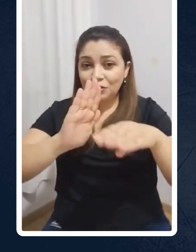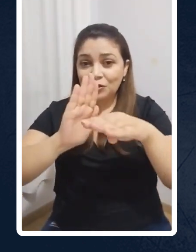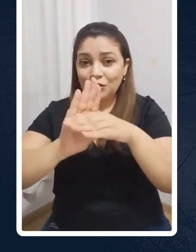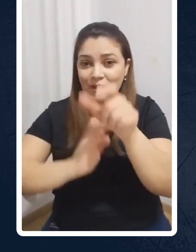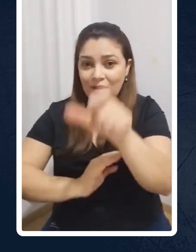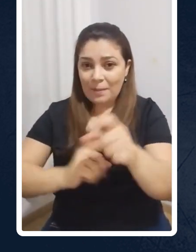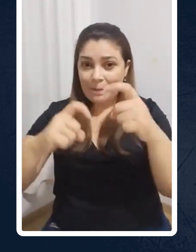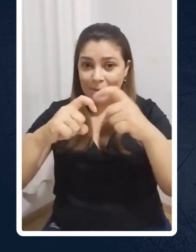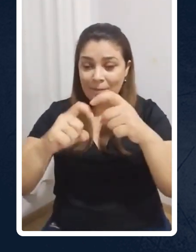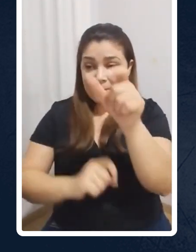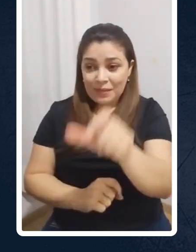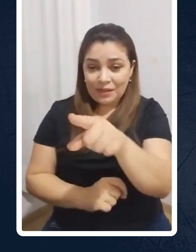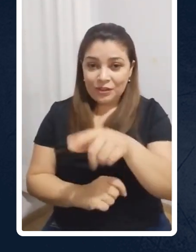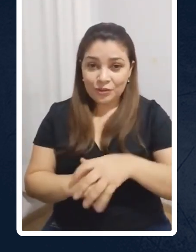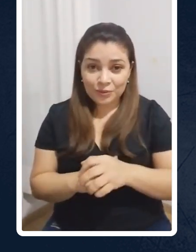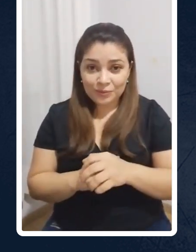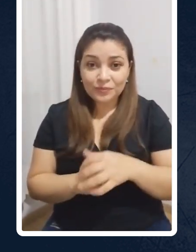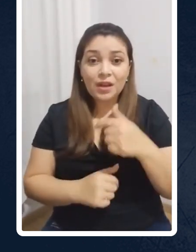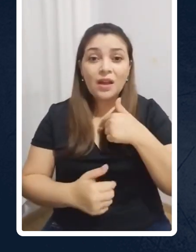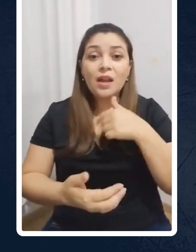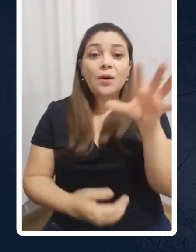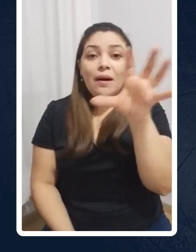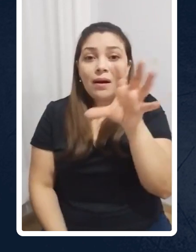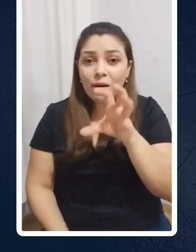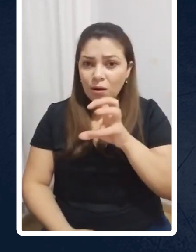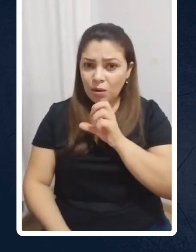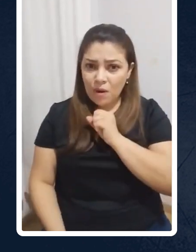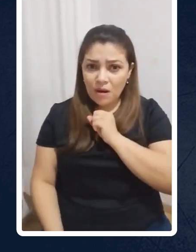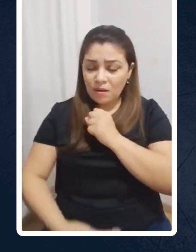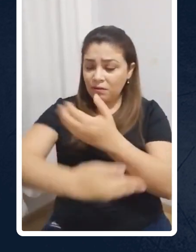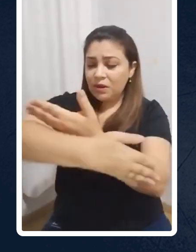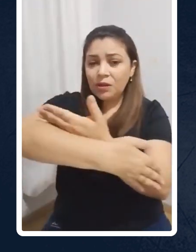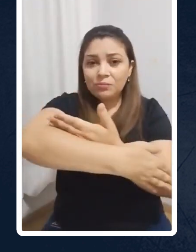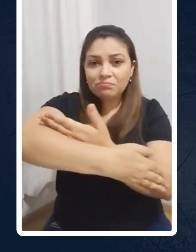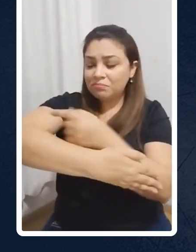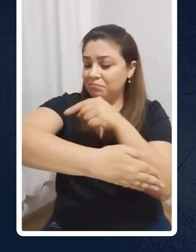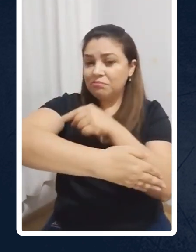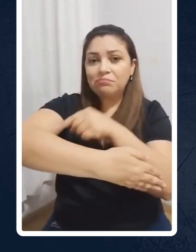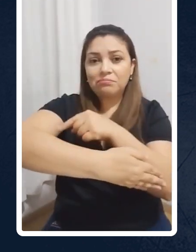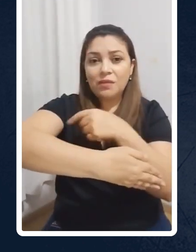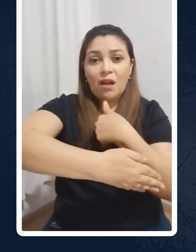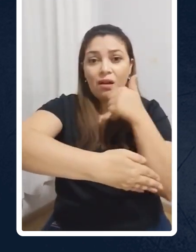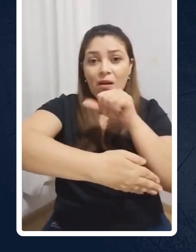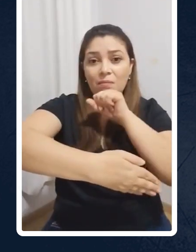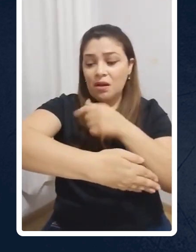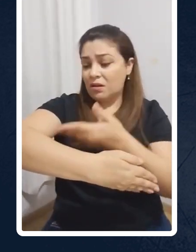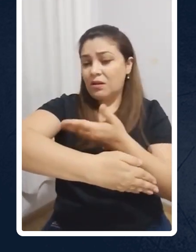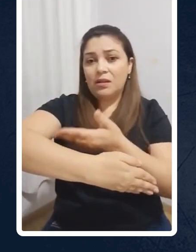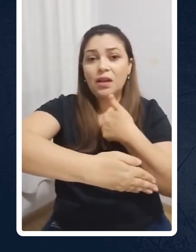E em consequência disso, eu queria fazer um excelente trabalho. Como